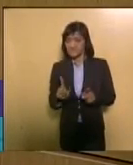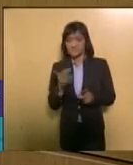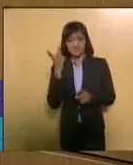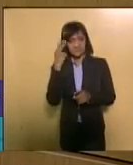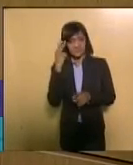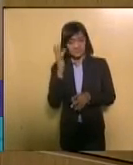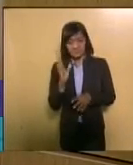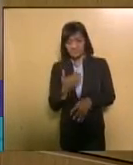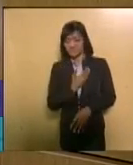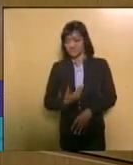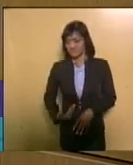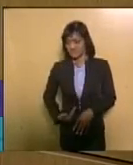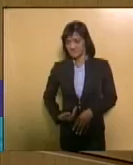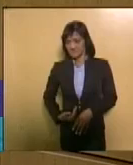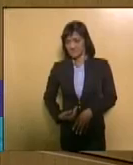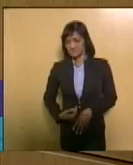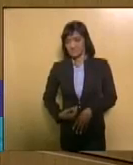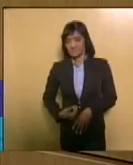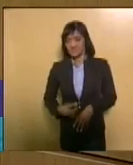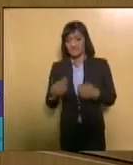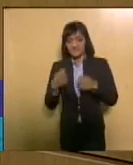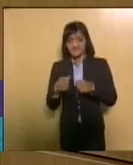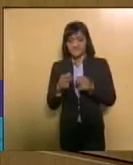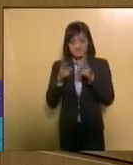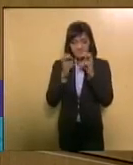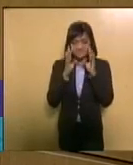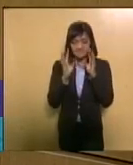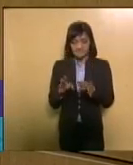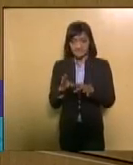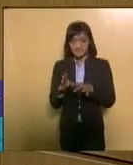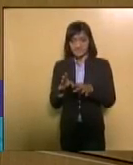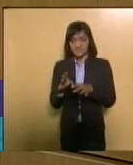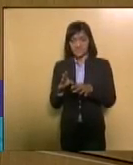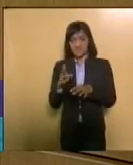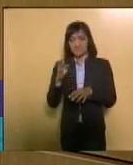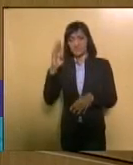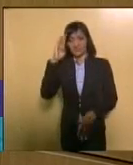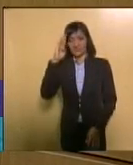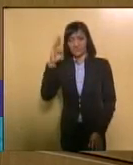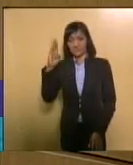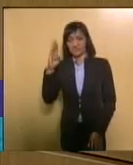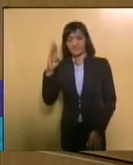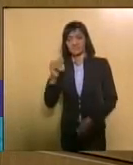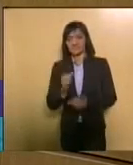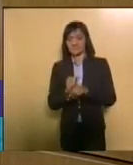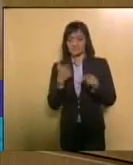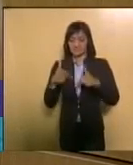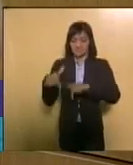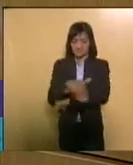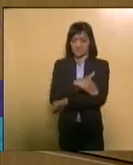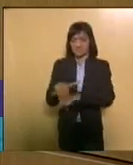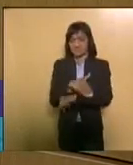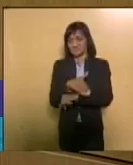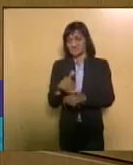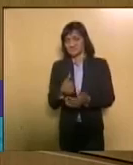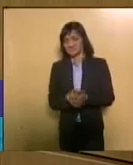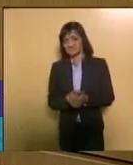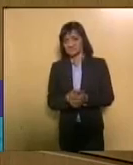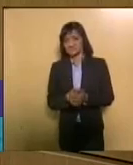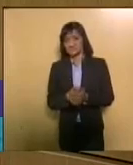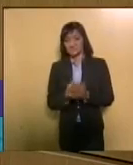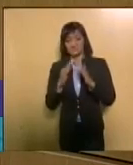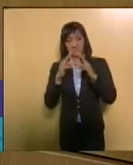governo mas a gente tem que escutar o Praça que é o cara que tá na ponta a gente tem que tem que escutar o escrivão que tá na delegacia e não tem papel higiênico na